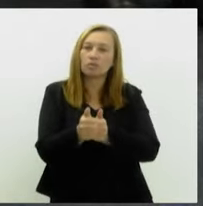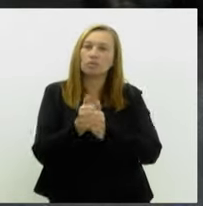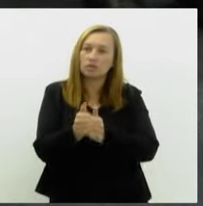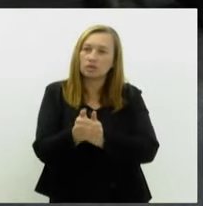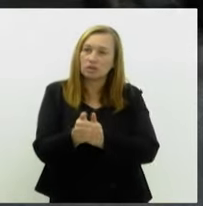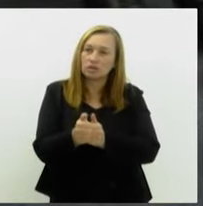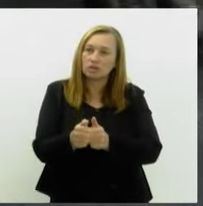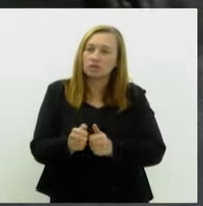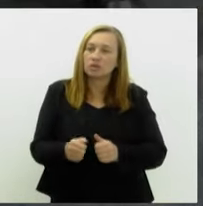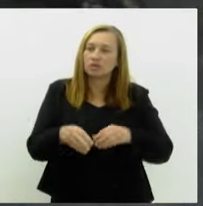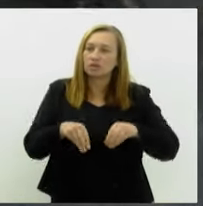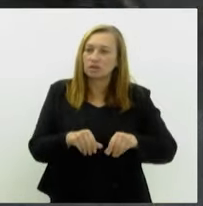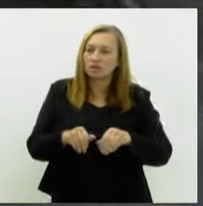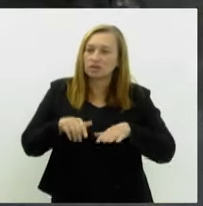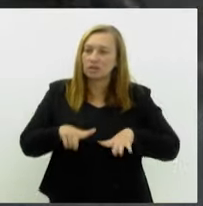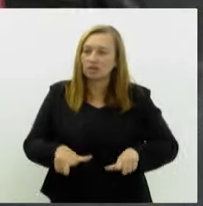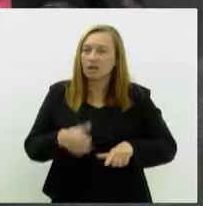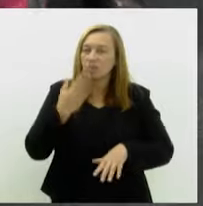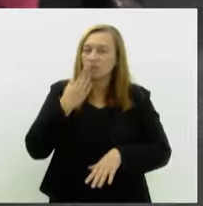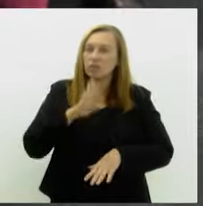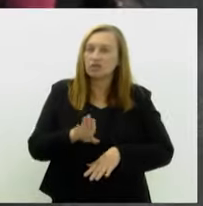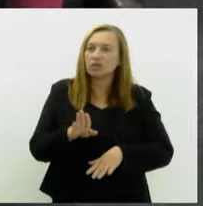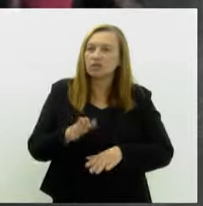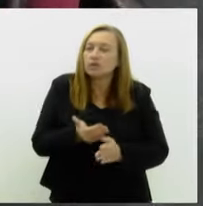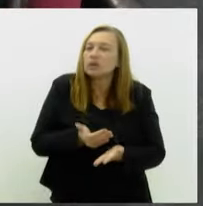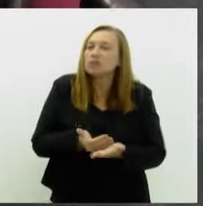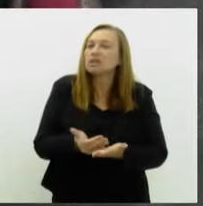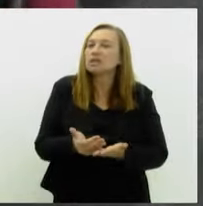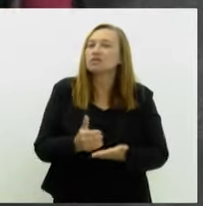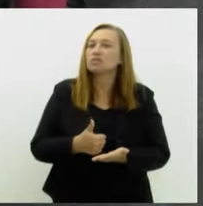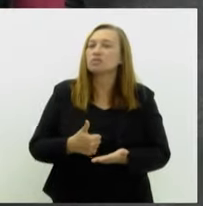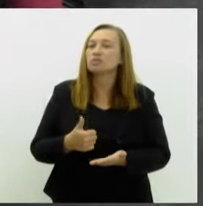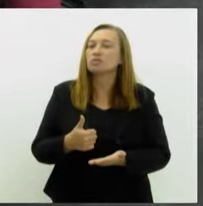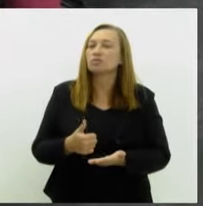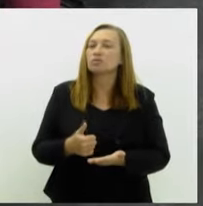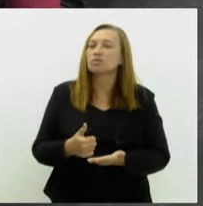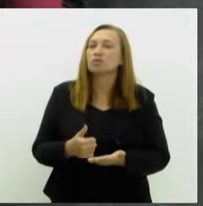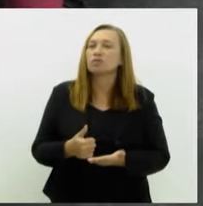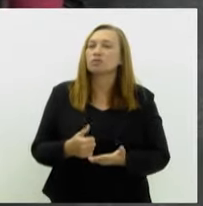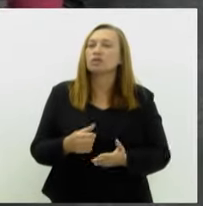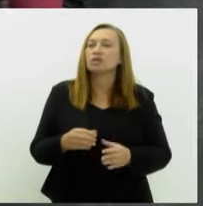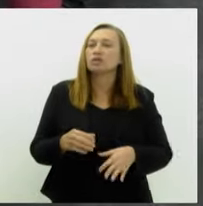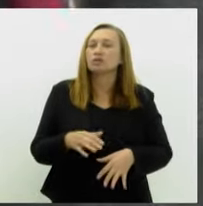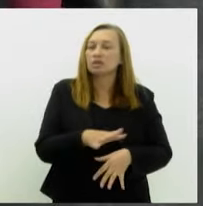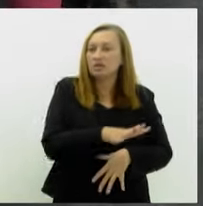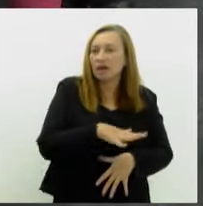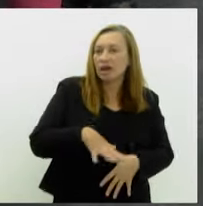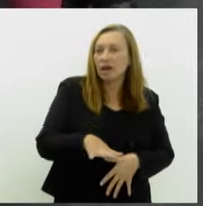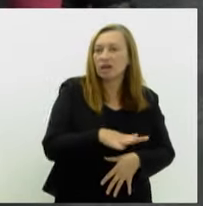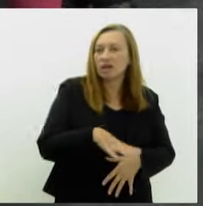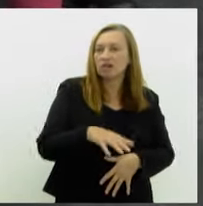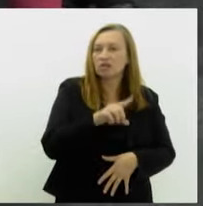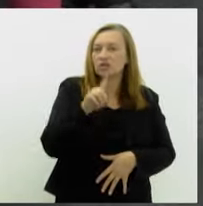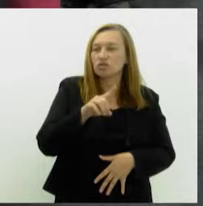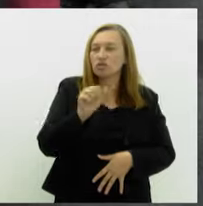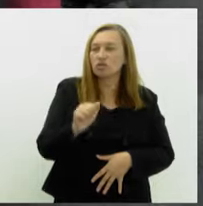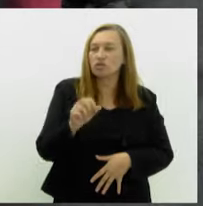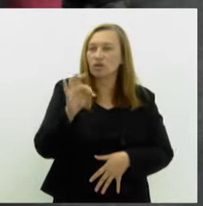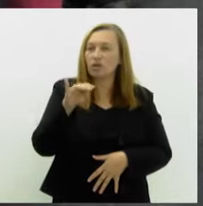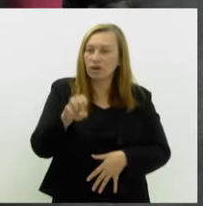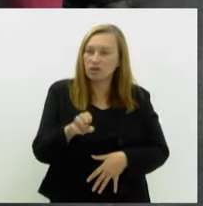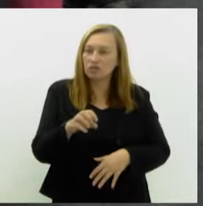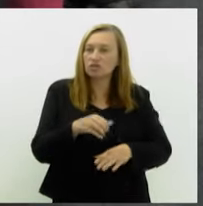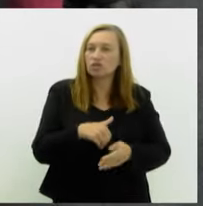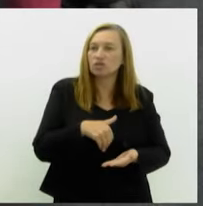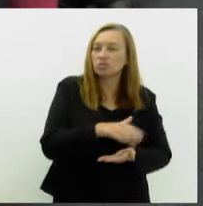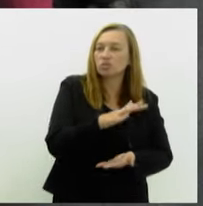assentamento Terra Prometida, desde que ocupavam lá uma região da Zona Oeste, foram expulsos